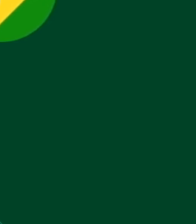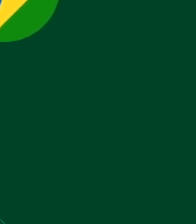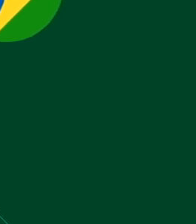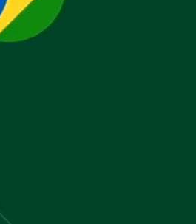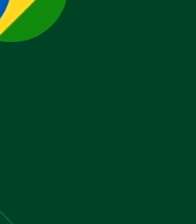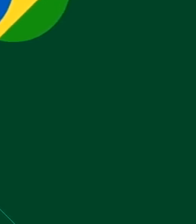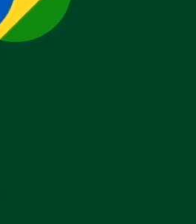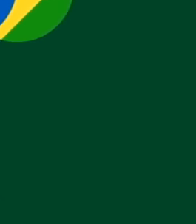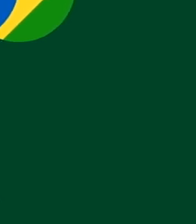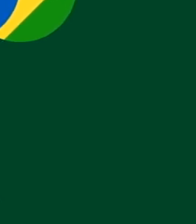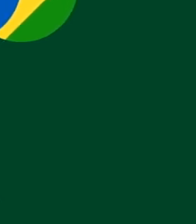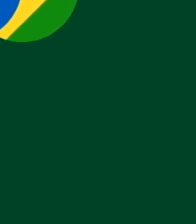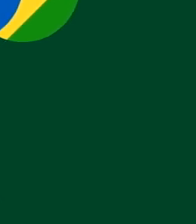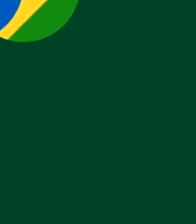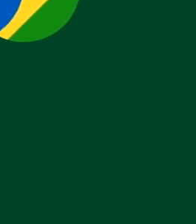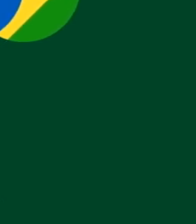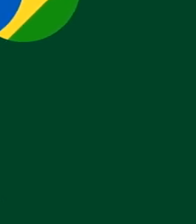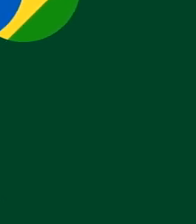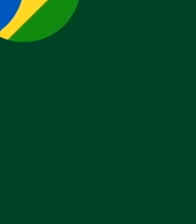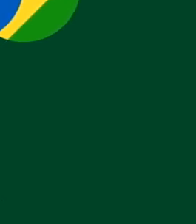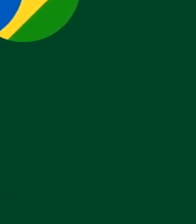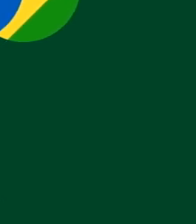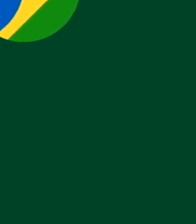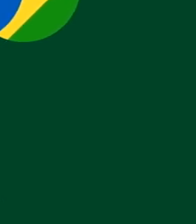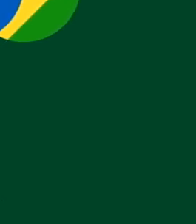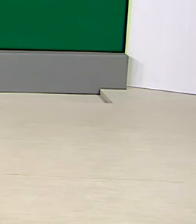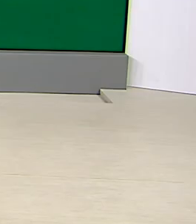Momento Saúde.